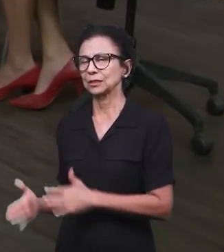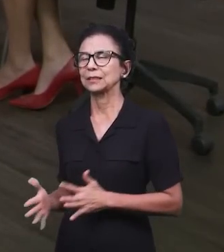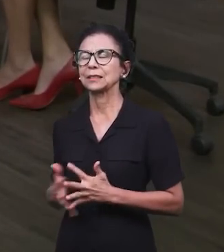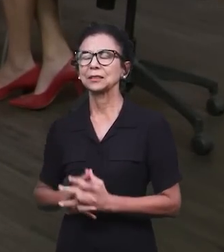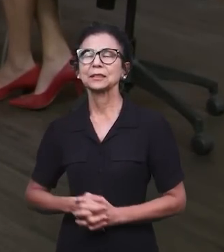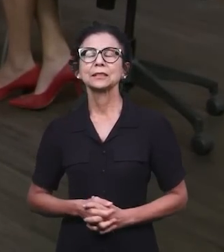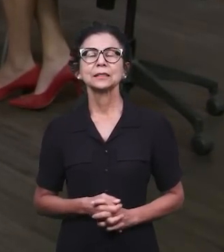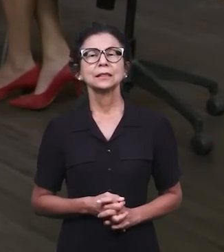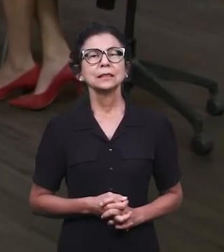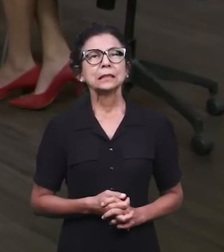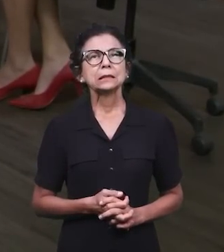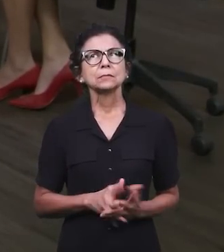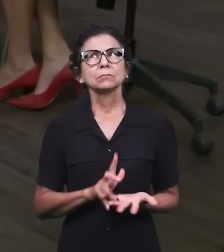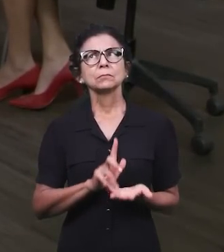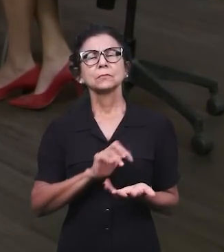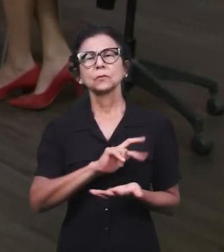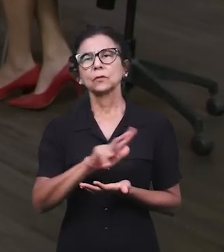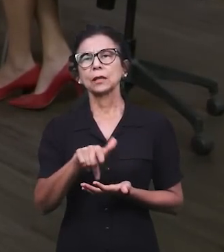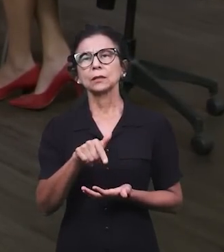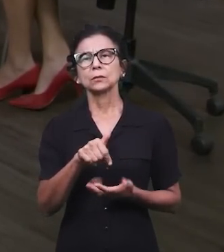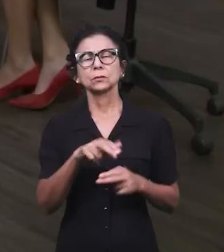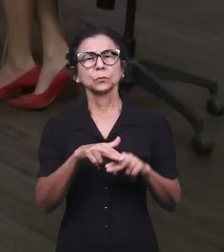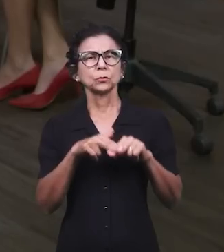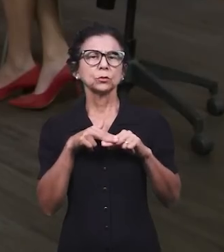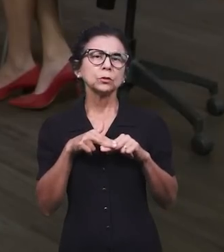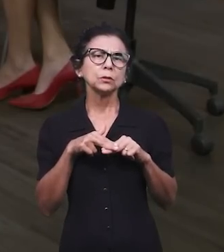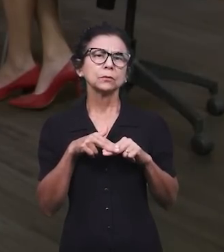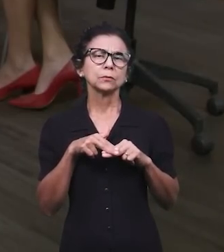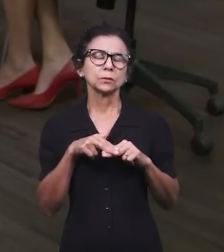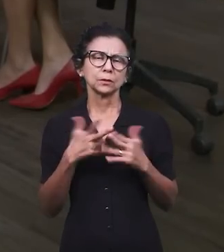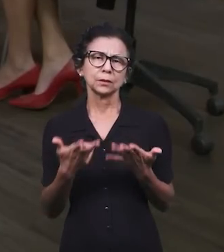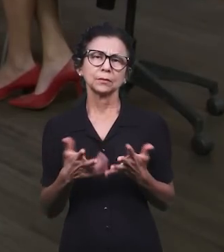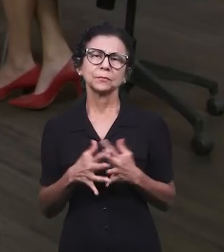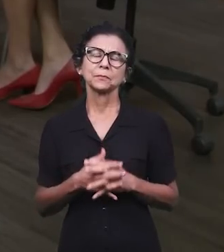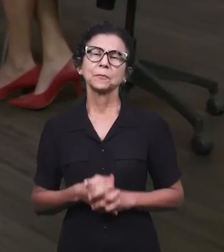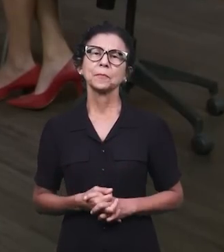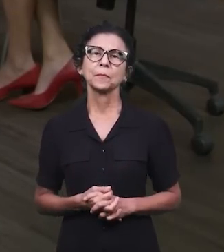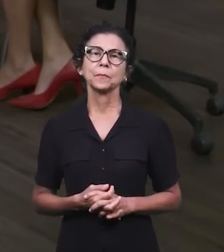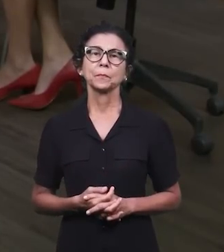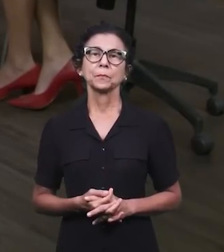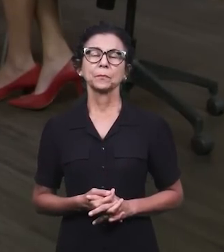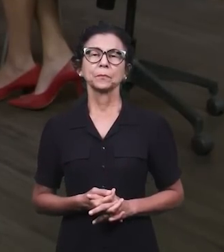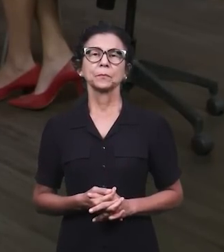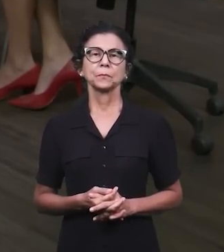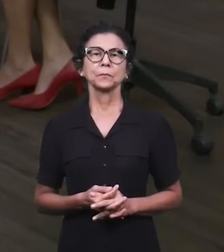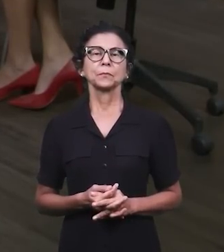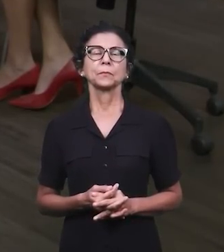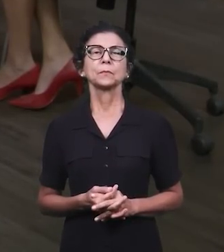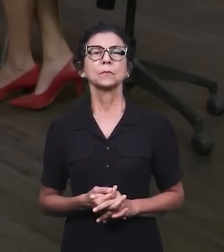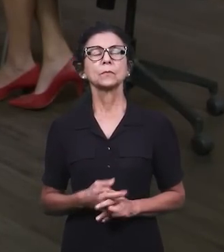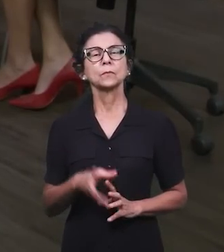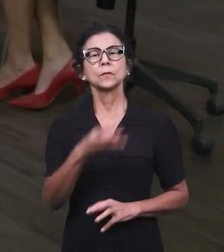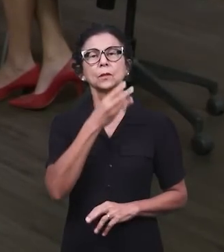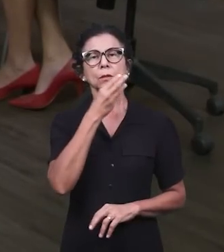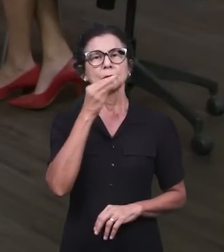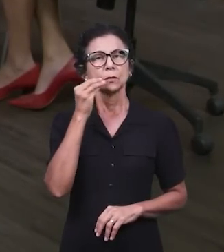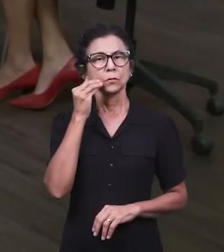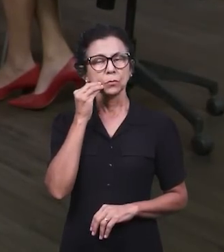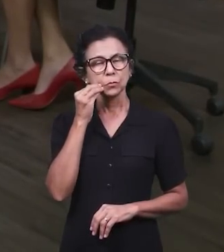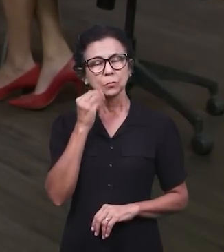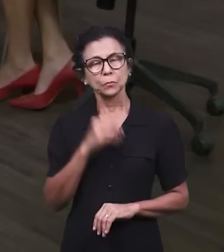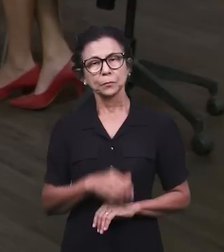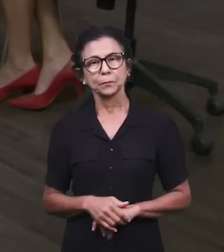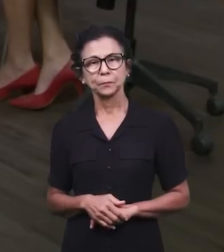afetivos, motivos familiares, motivos espirituais. Então, eu acho que o grande motivo do jejum é isso. É você, quando